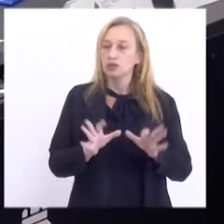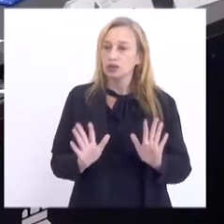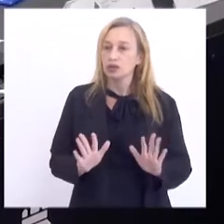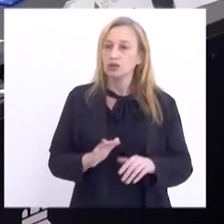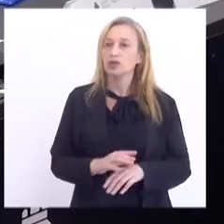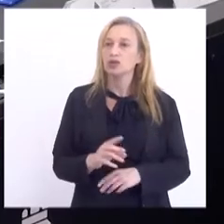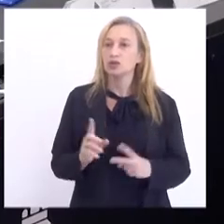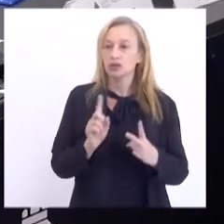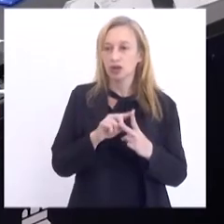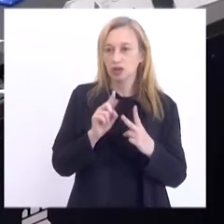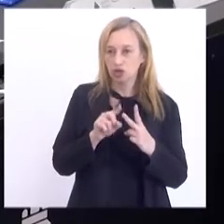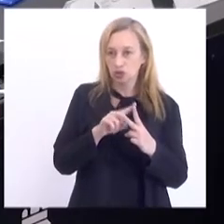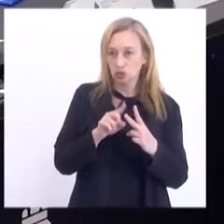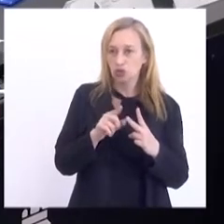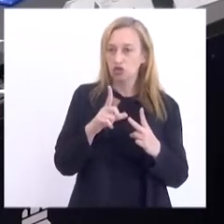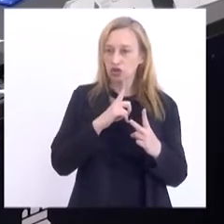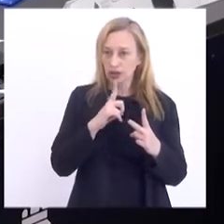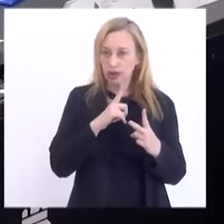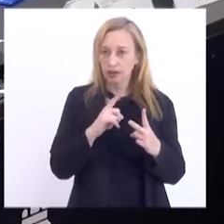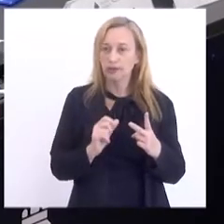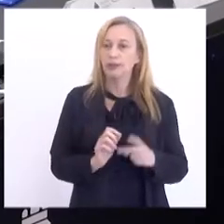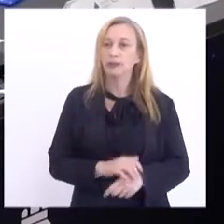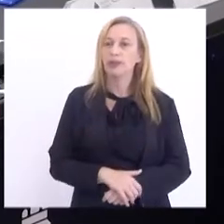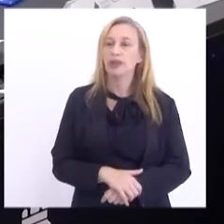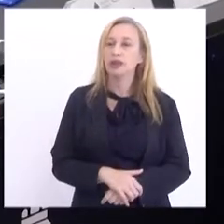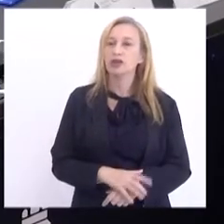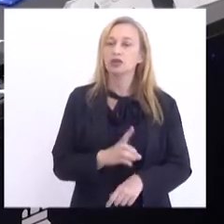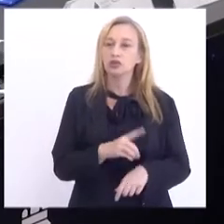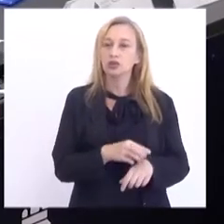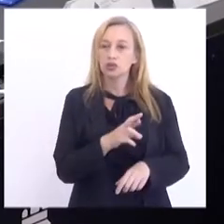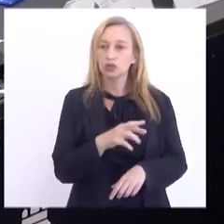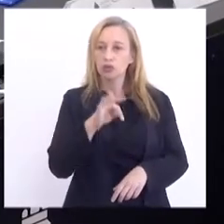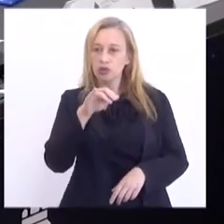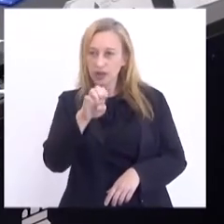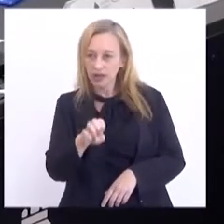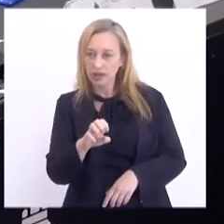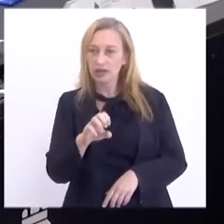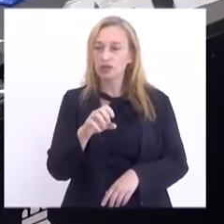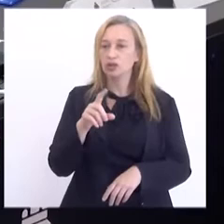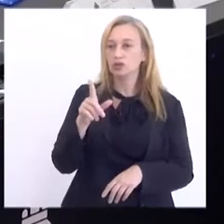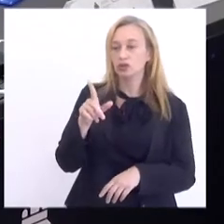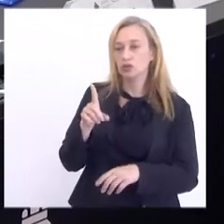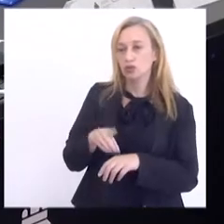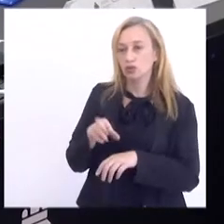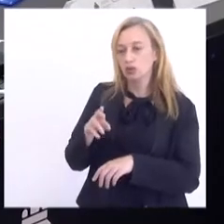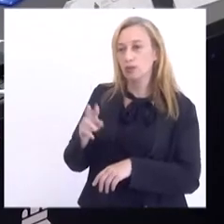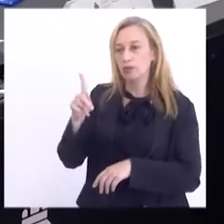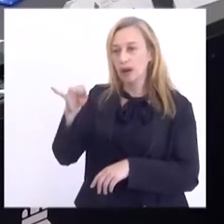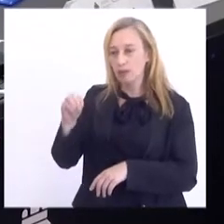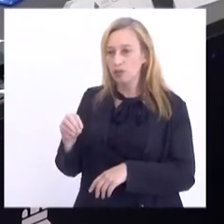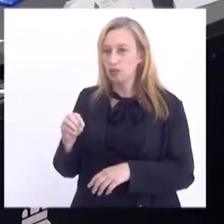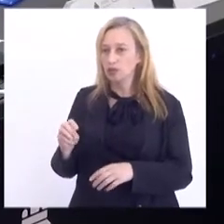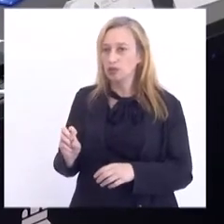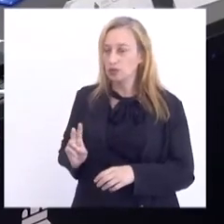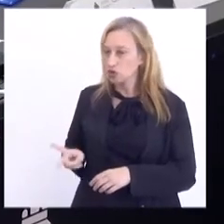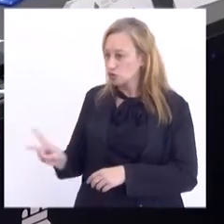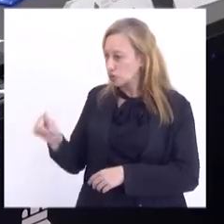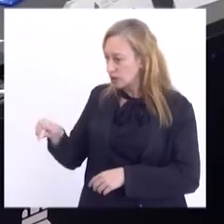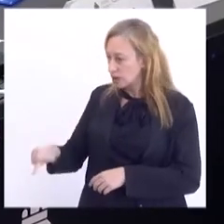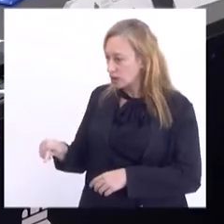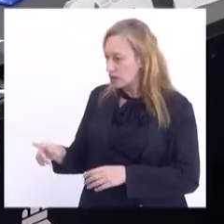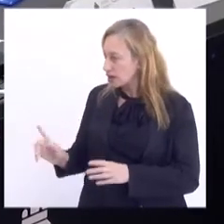as dúvidas que ainda tem o Dr Montese o Dr Pablo vamos ficar aqui até